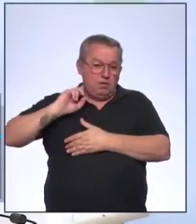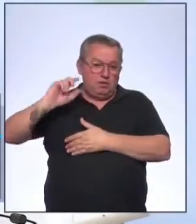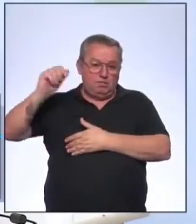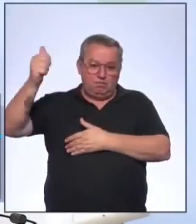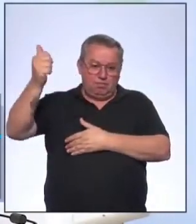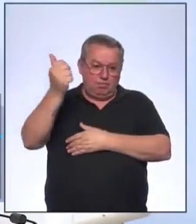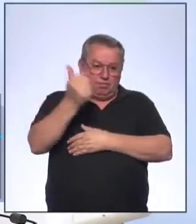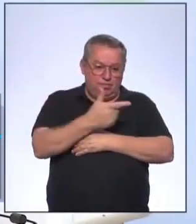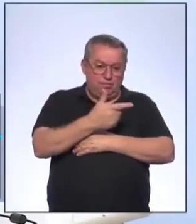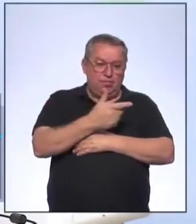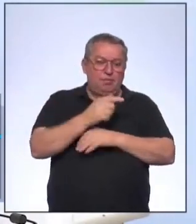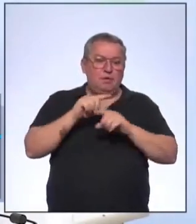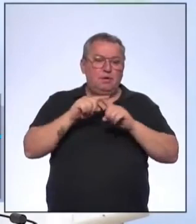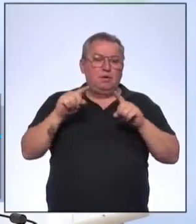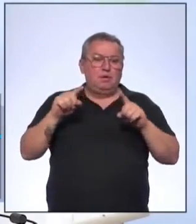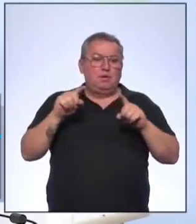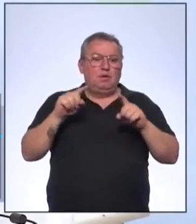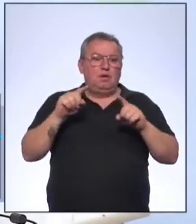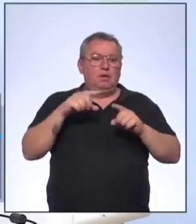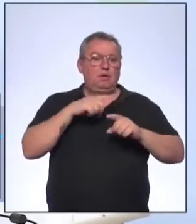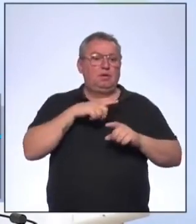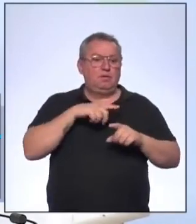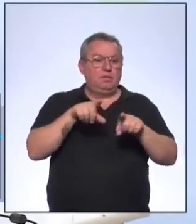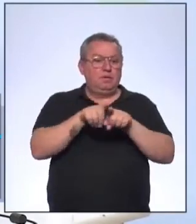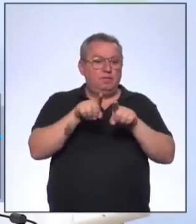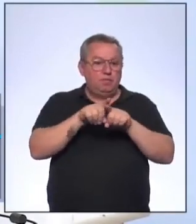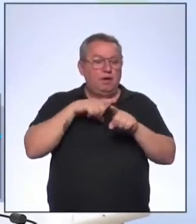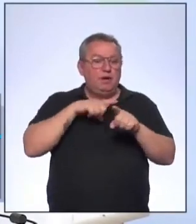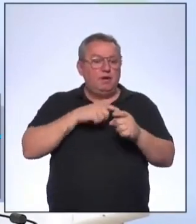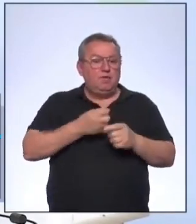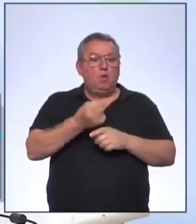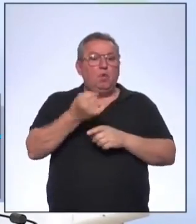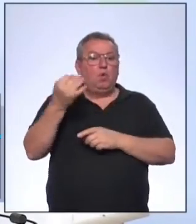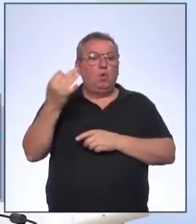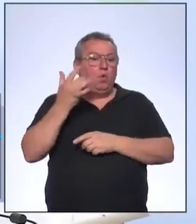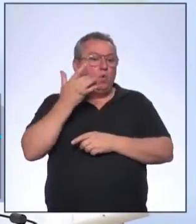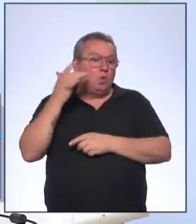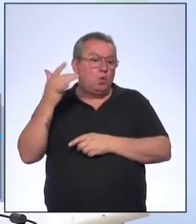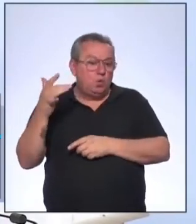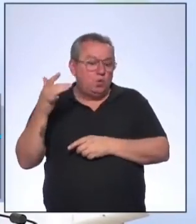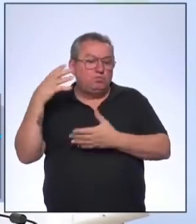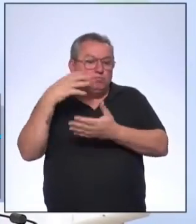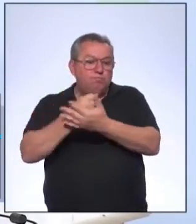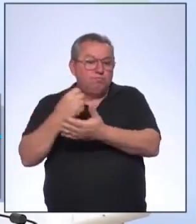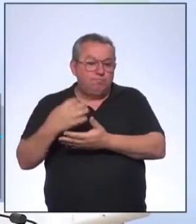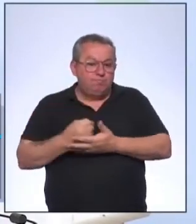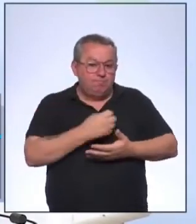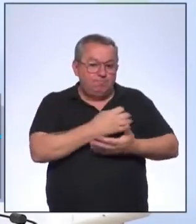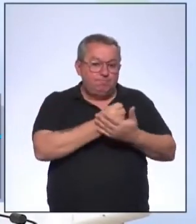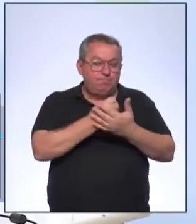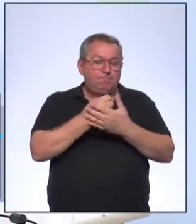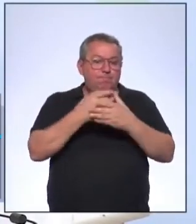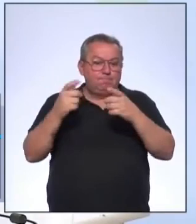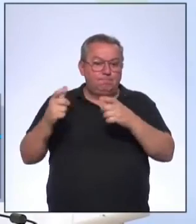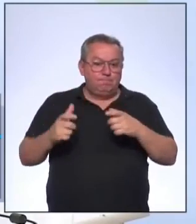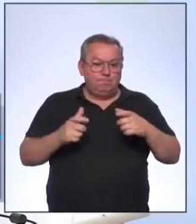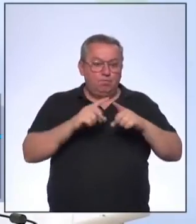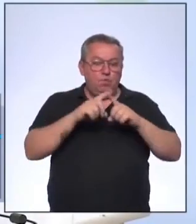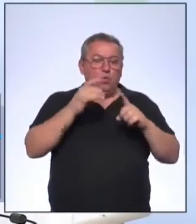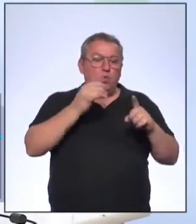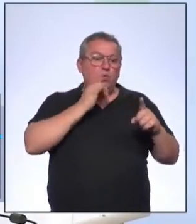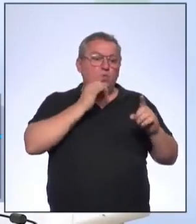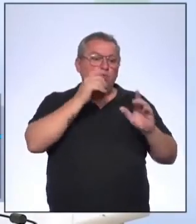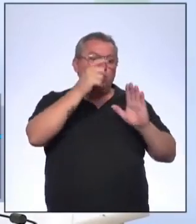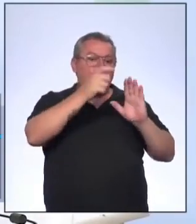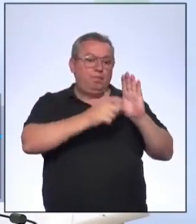ouro, né, das Minas Gerais, mas também tivemos aí uma grande quantidade de ouro extraído nessa região aí. Um claro